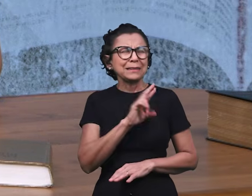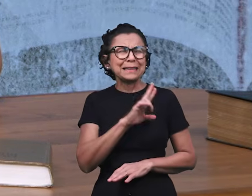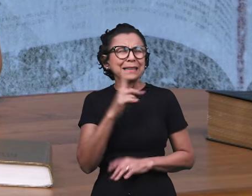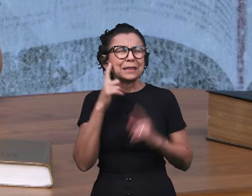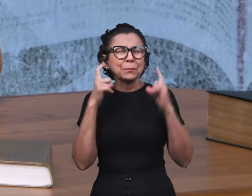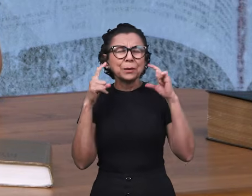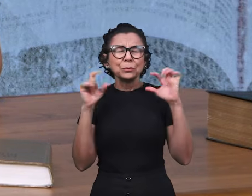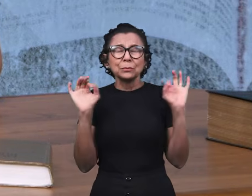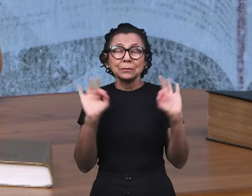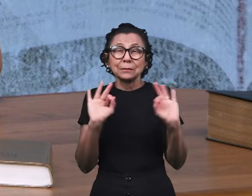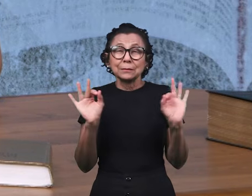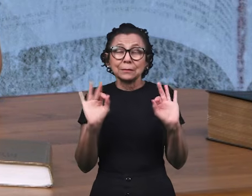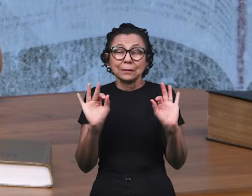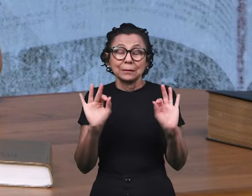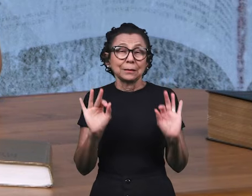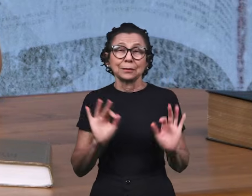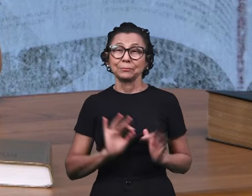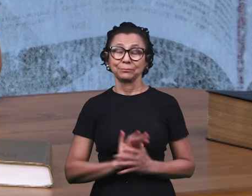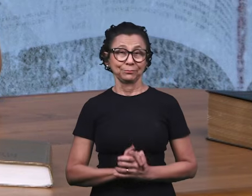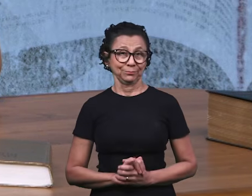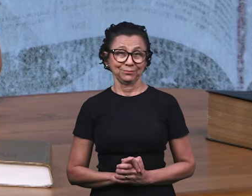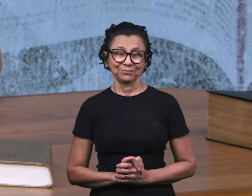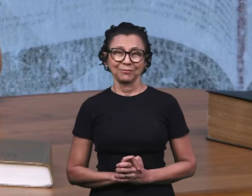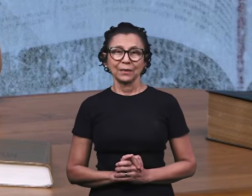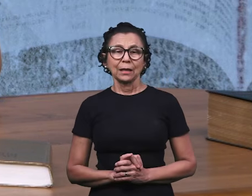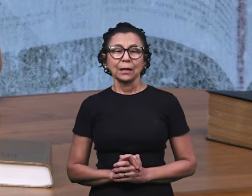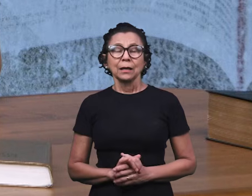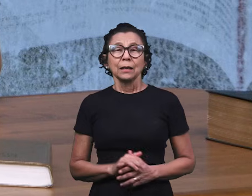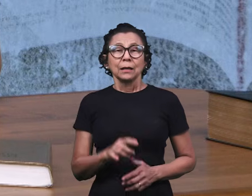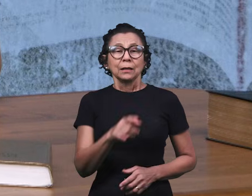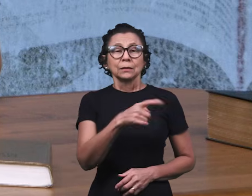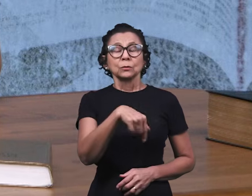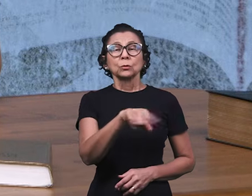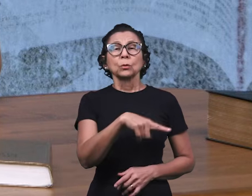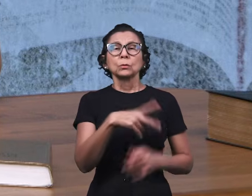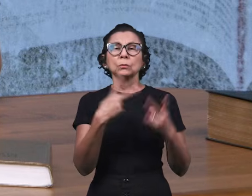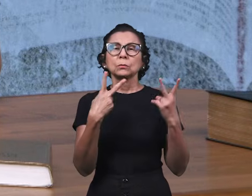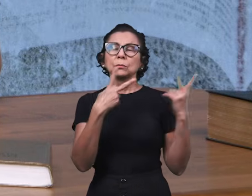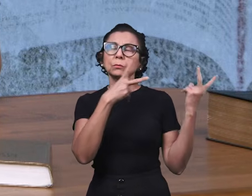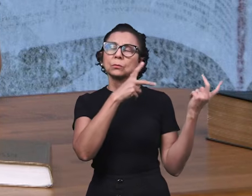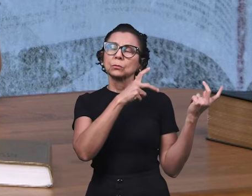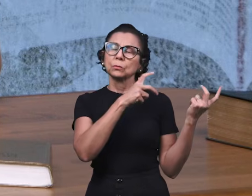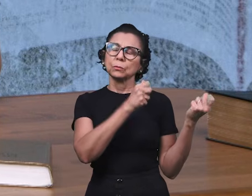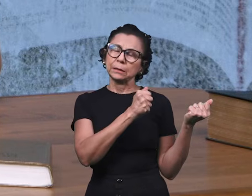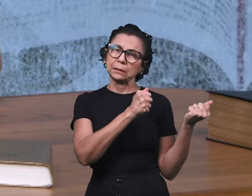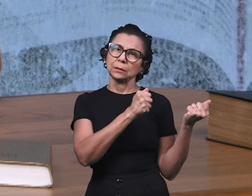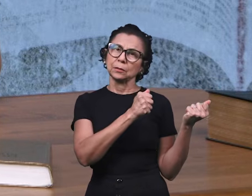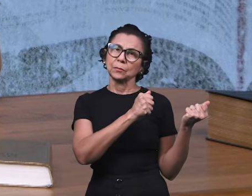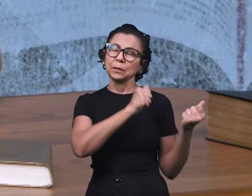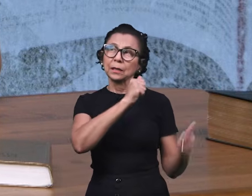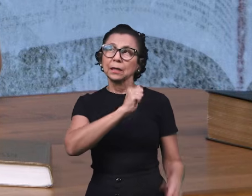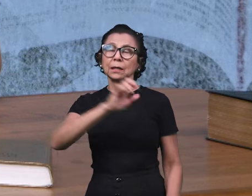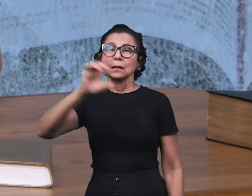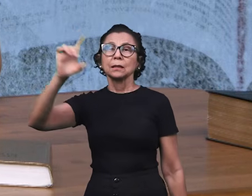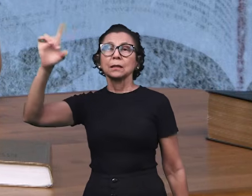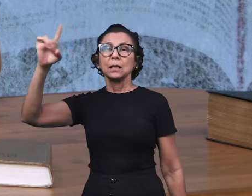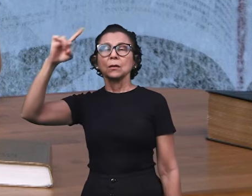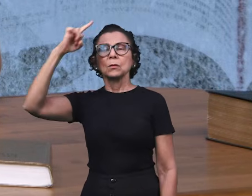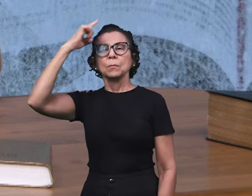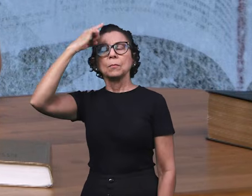que acordasse. Porque todos estavam dormindo, pois havia caído sobre eles